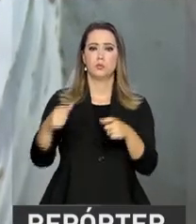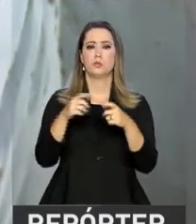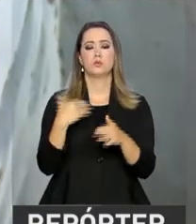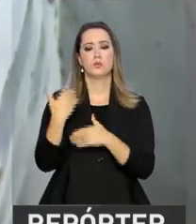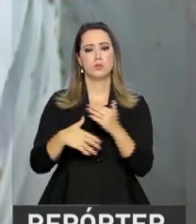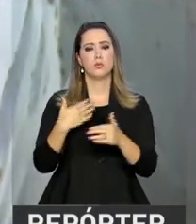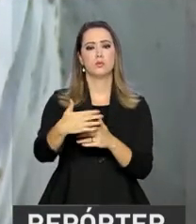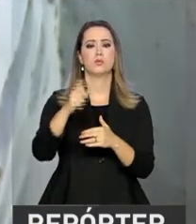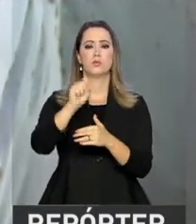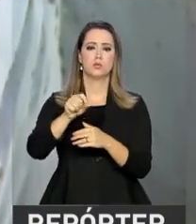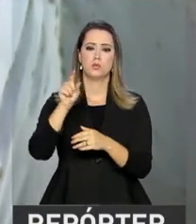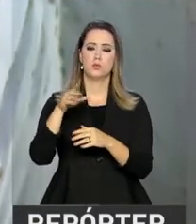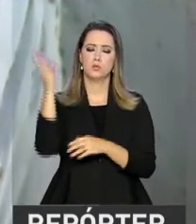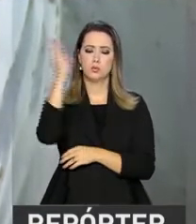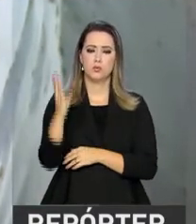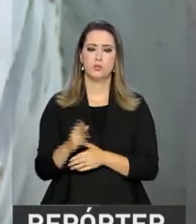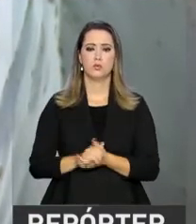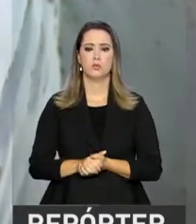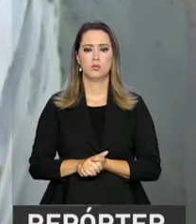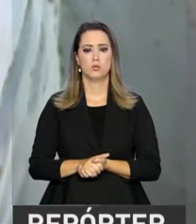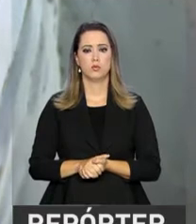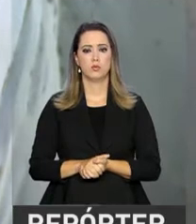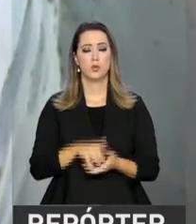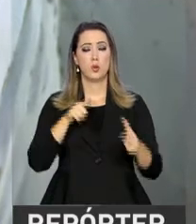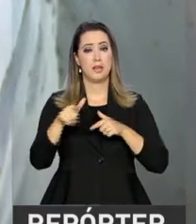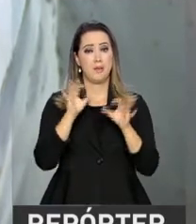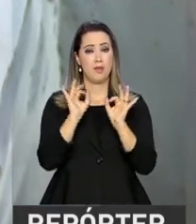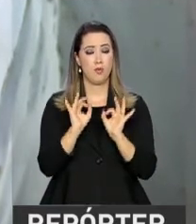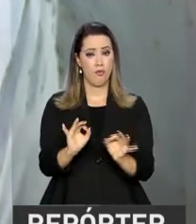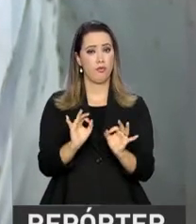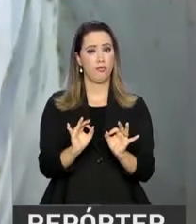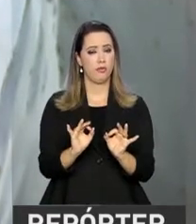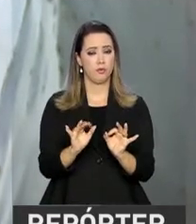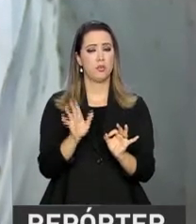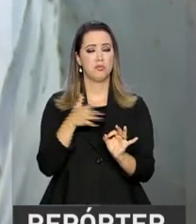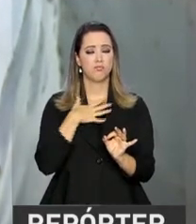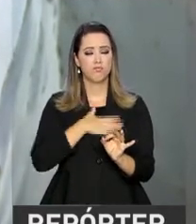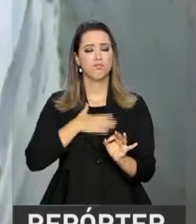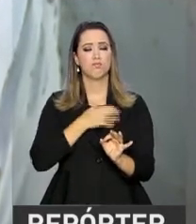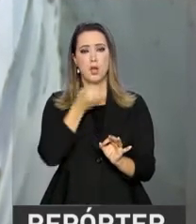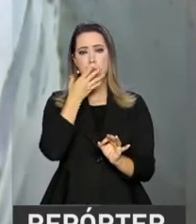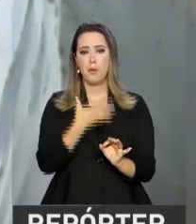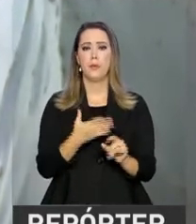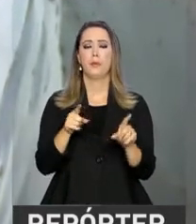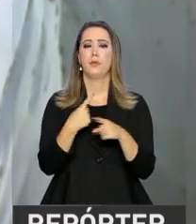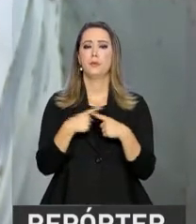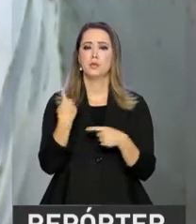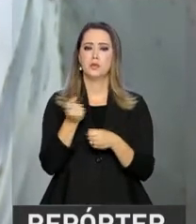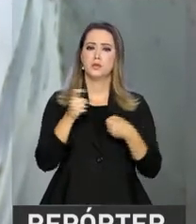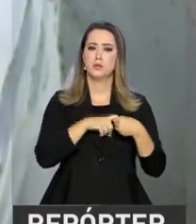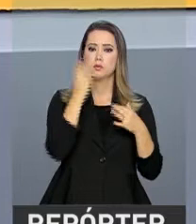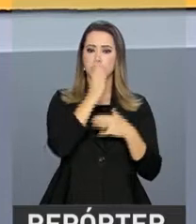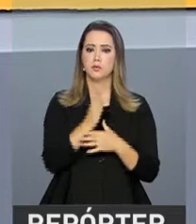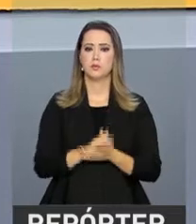desenvolvimento sustentável para o brasil o dever cumprido é uma satisfação enorme que nós levamos de volta para o